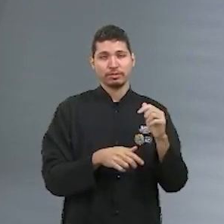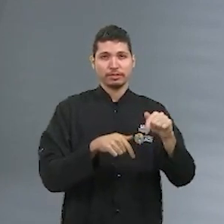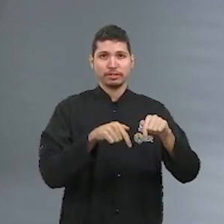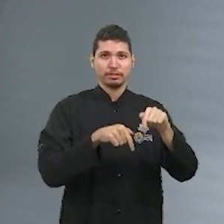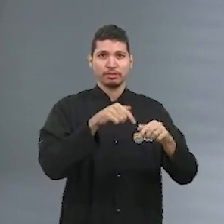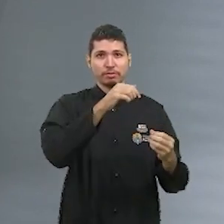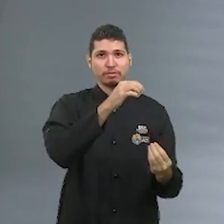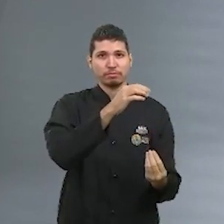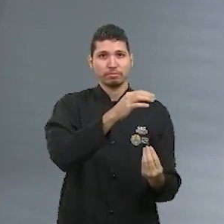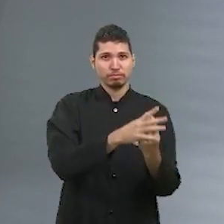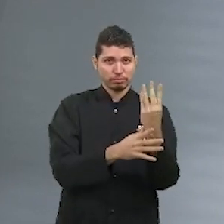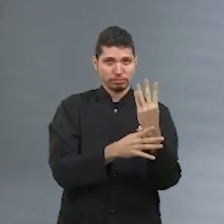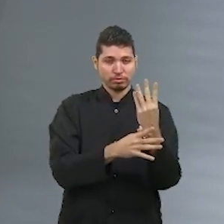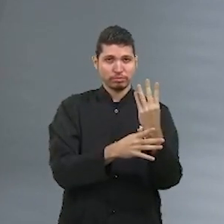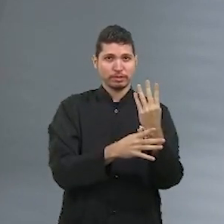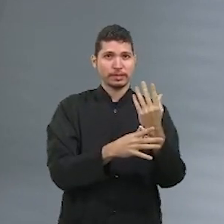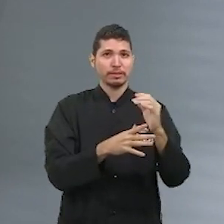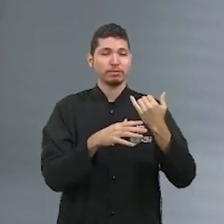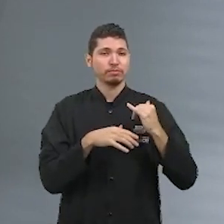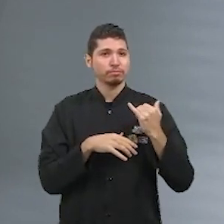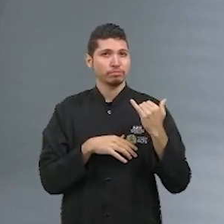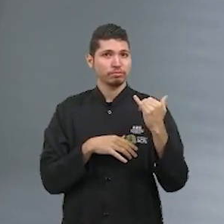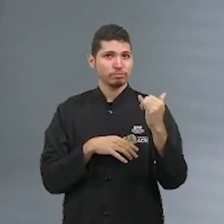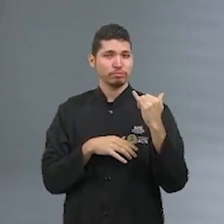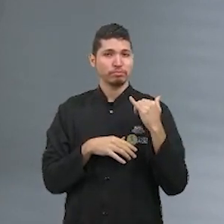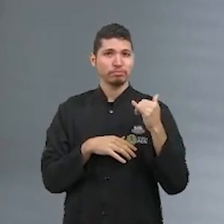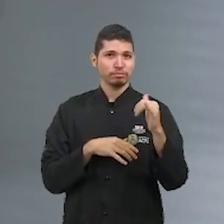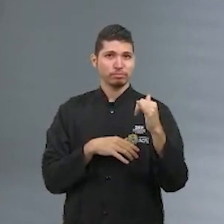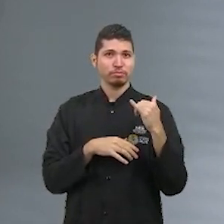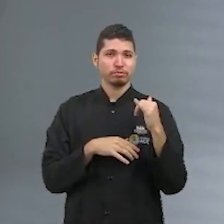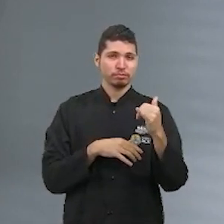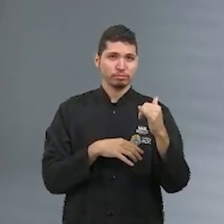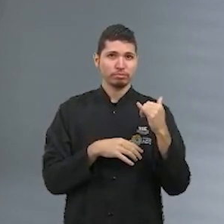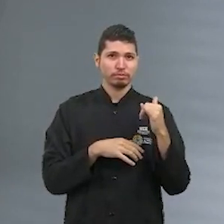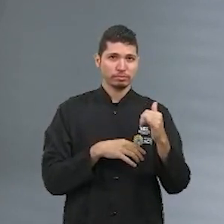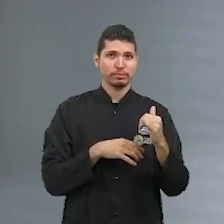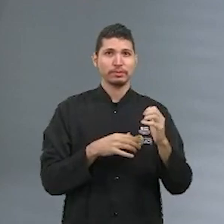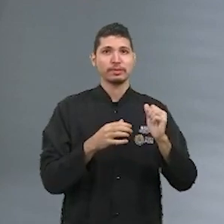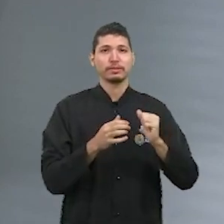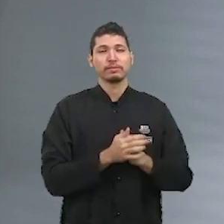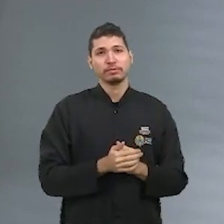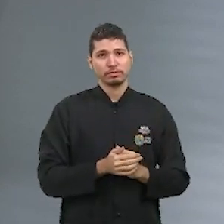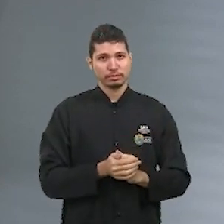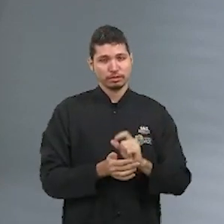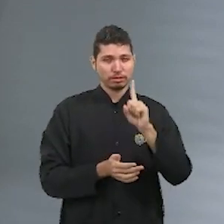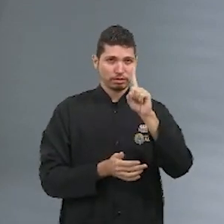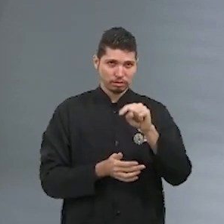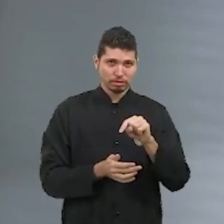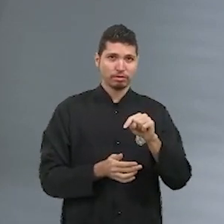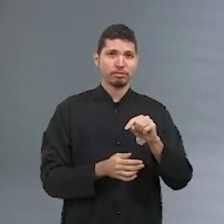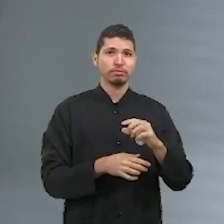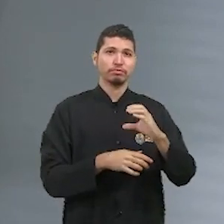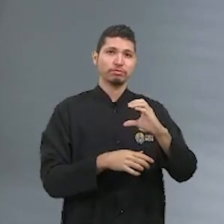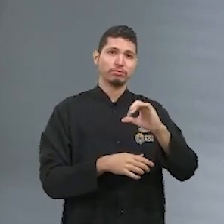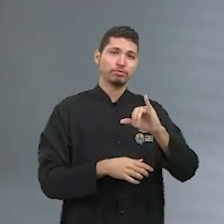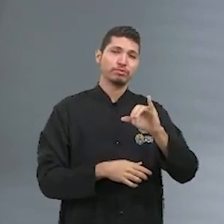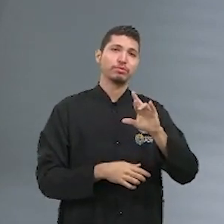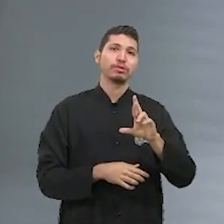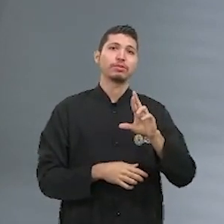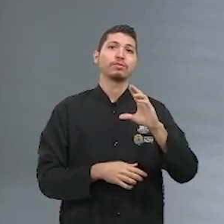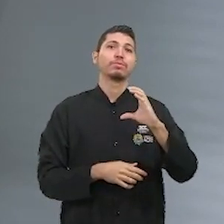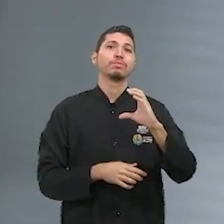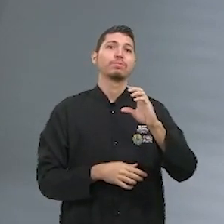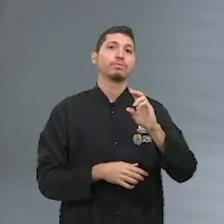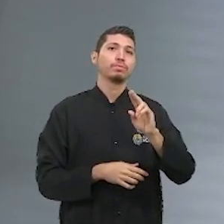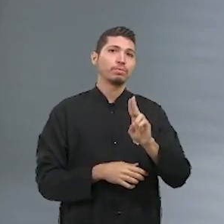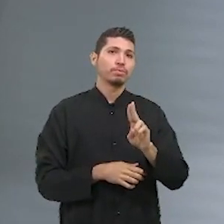o funcionamento aí dos aparelhos, tudo bem? Que não deixa de ser um circuito elétrico. E aí, esse é o esquema,